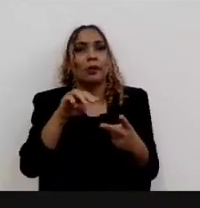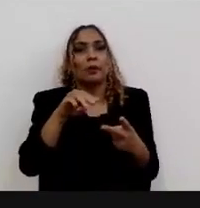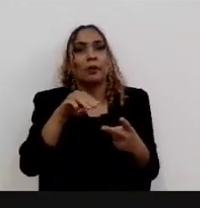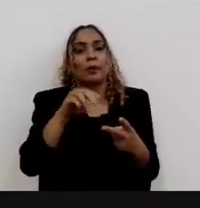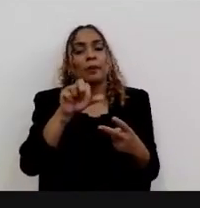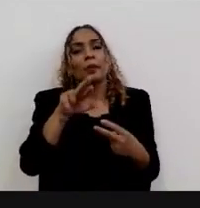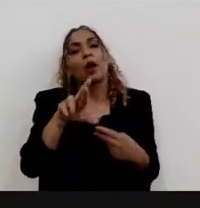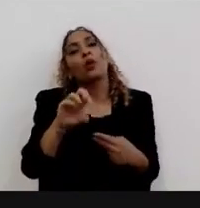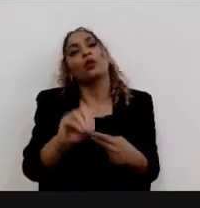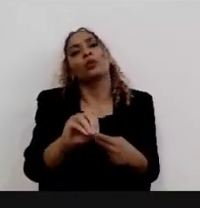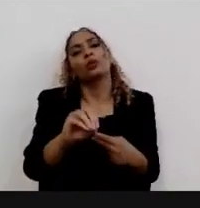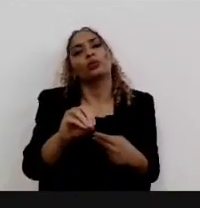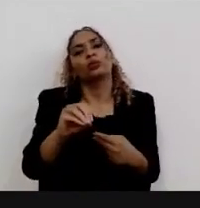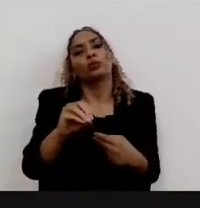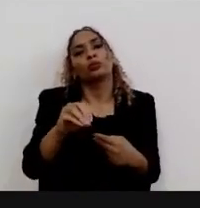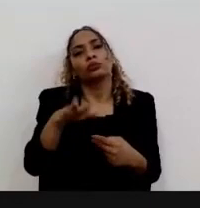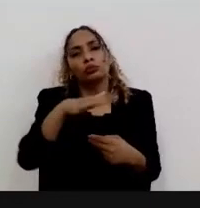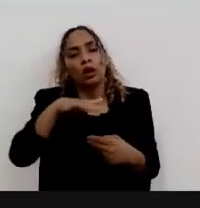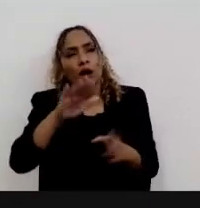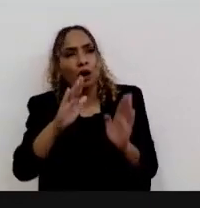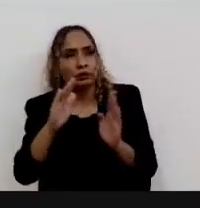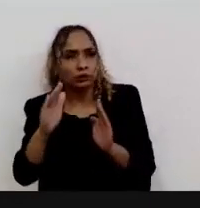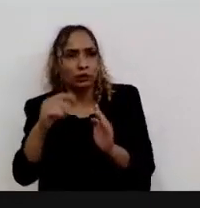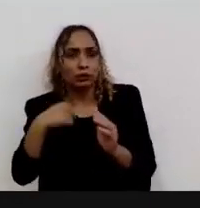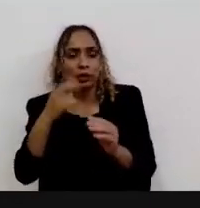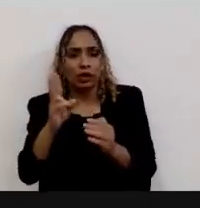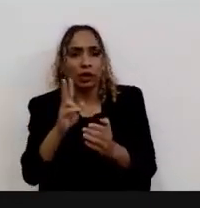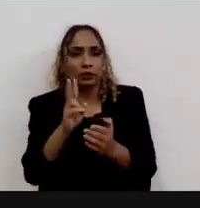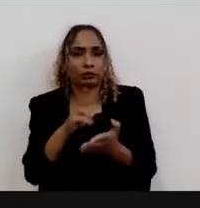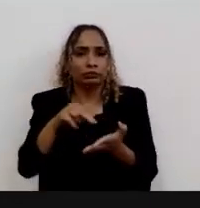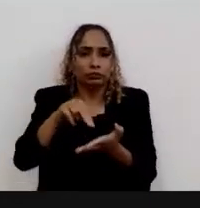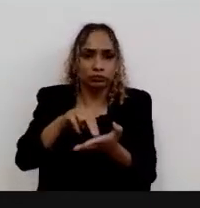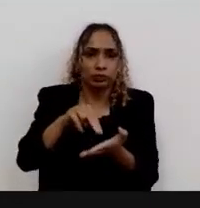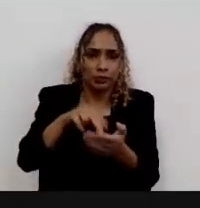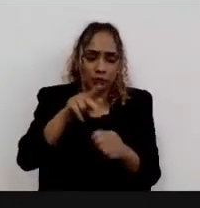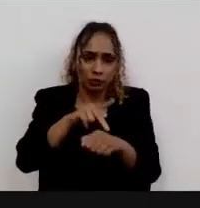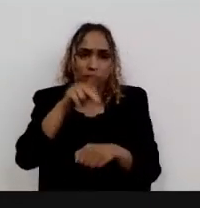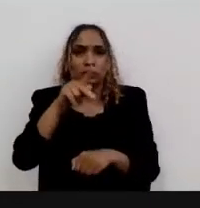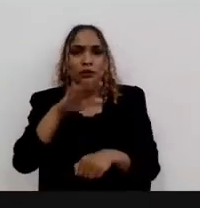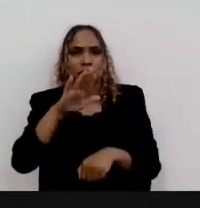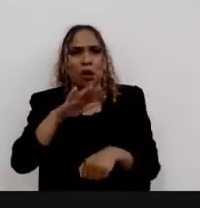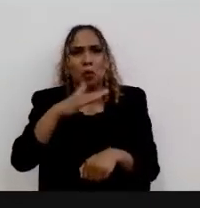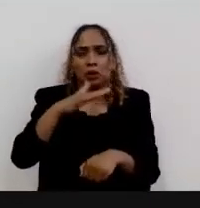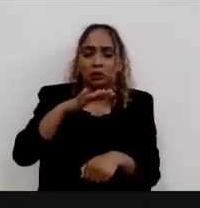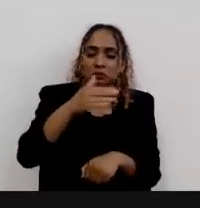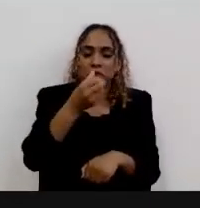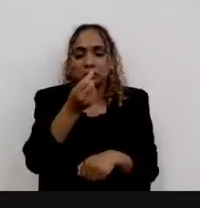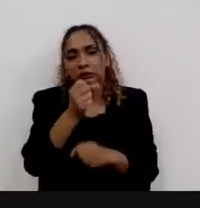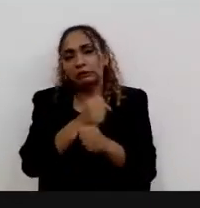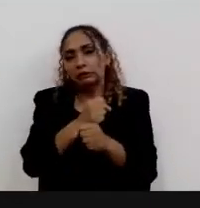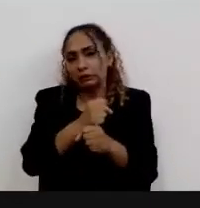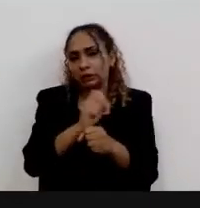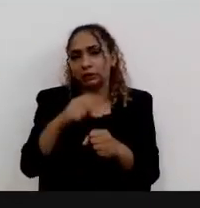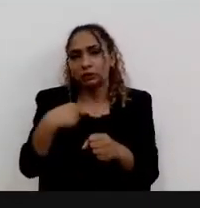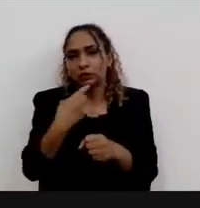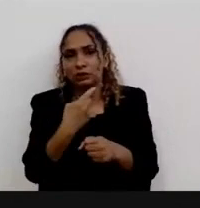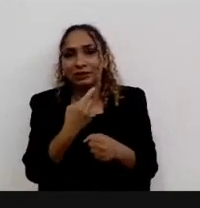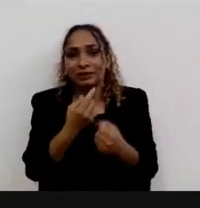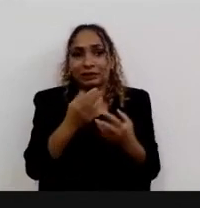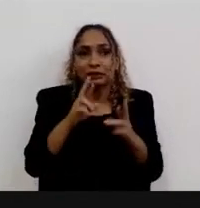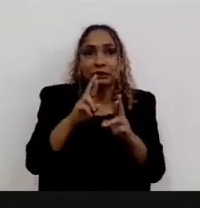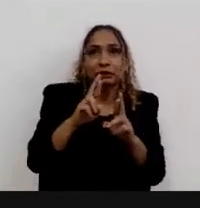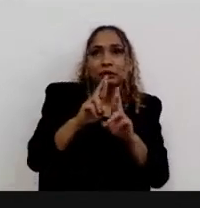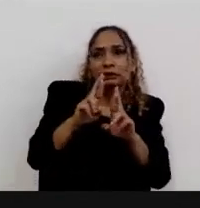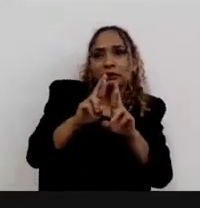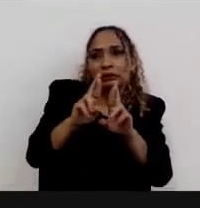vários anos, e eu estou à frente da coordenação de pós-graduação também por um pouco mais de 6 anos, e as nossas